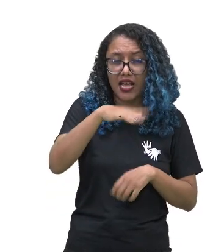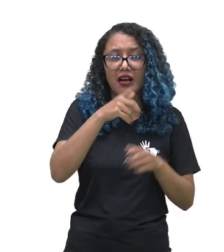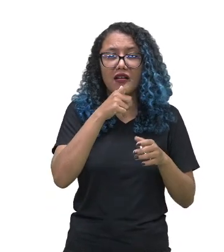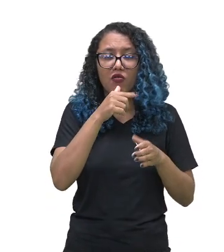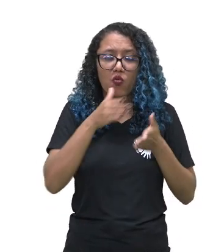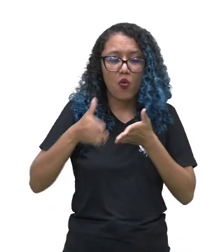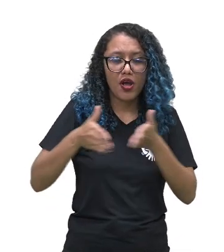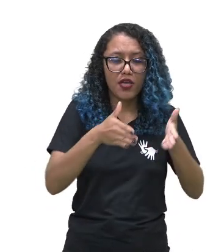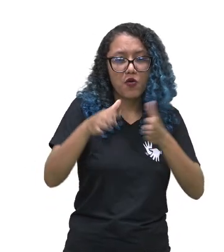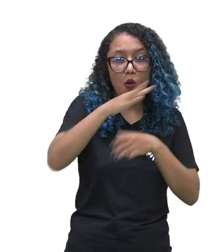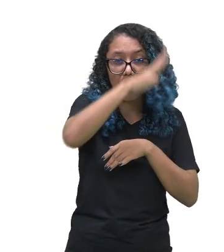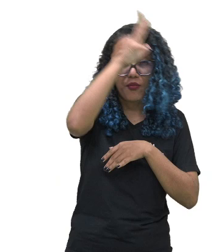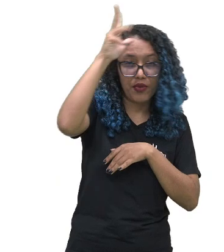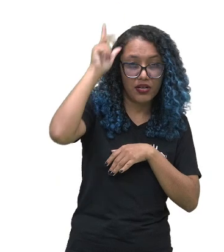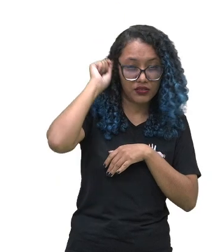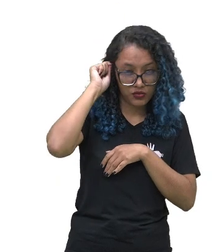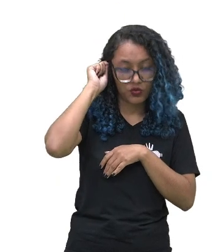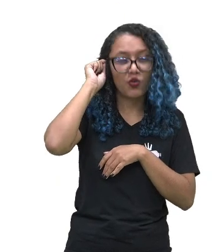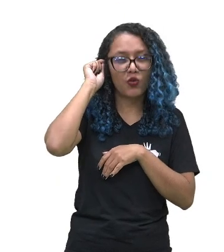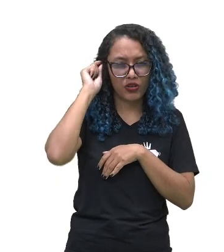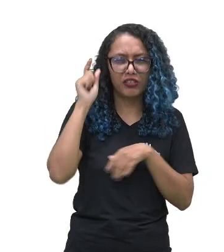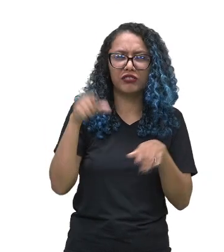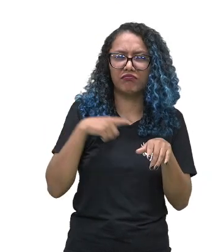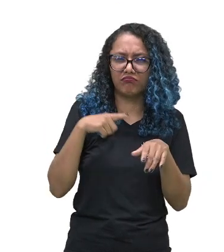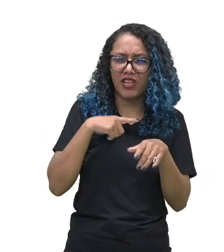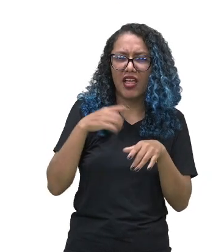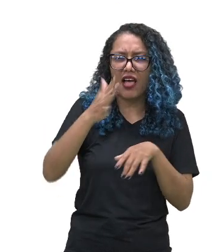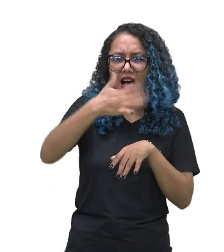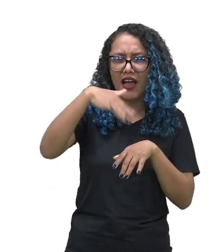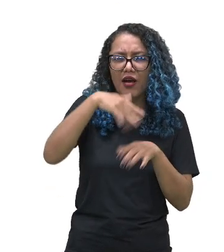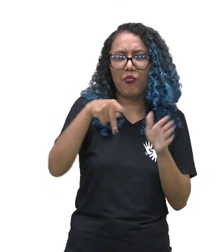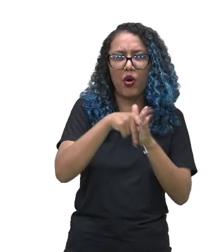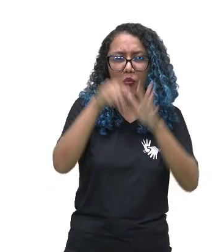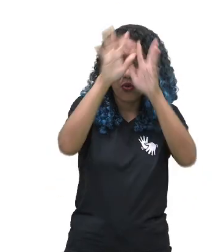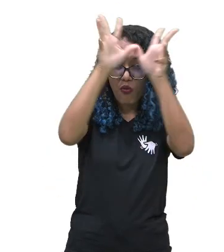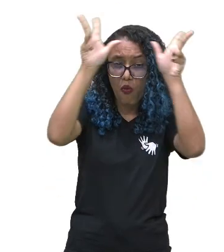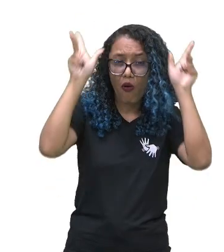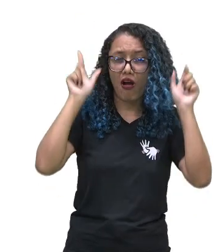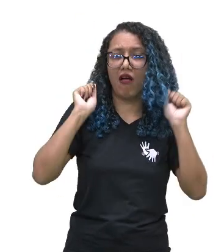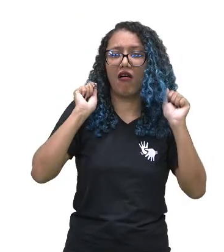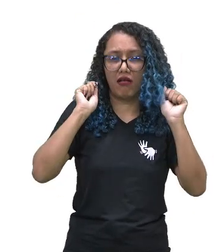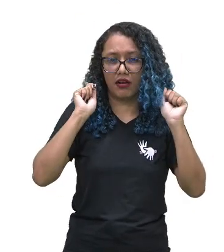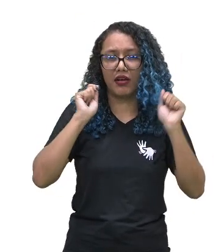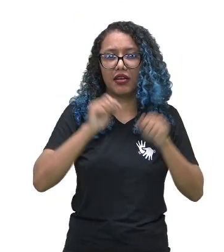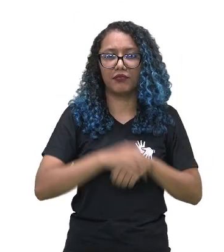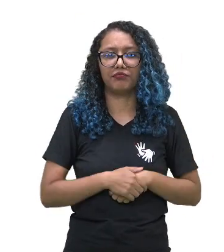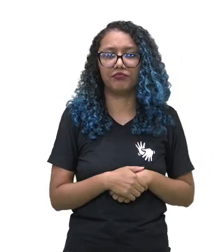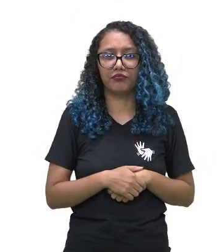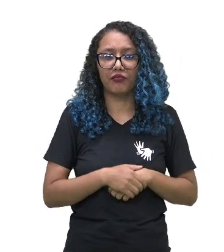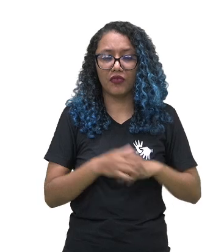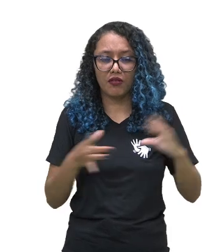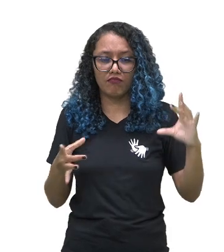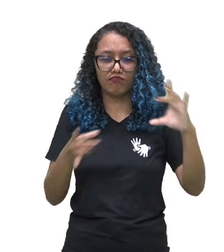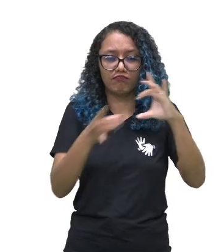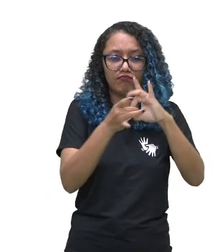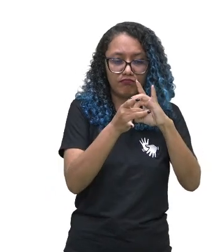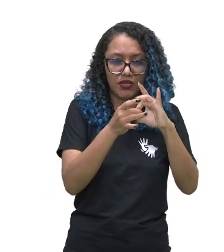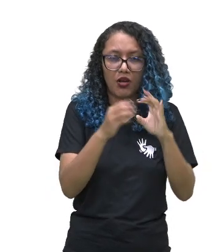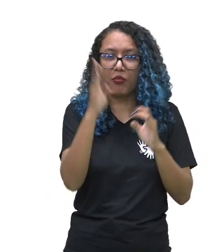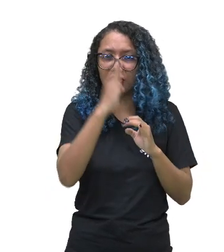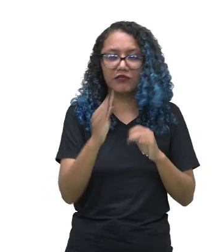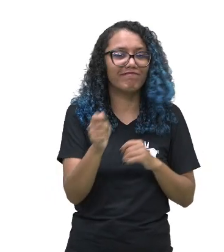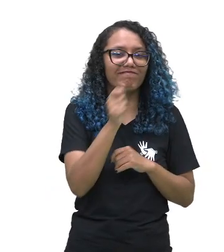que hoje forma o território do Acre e que não fazia parte ainda do Brasil, nem se